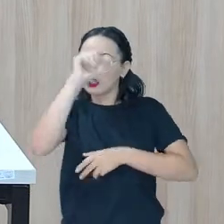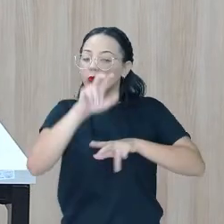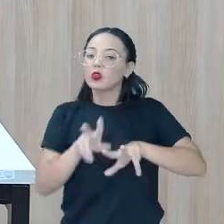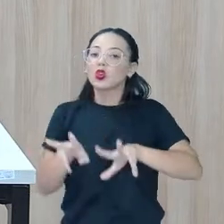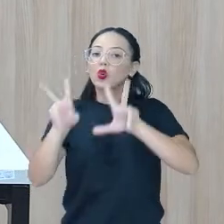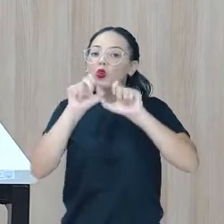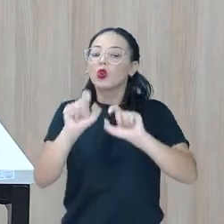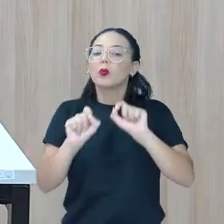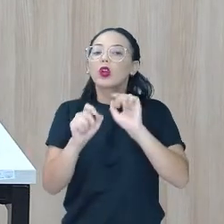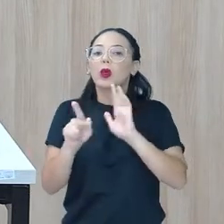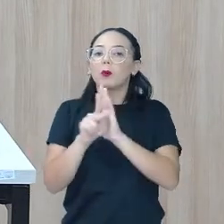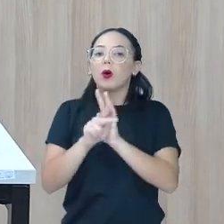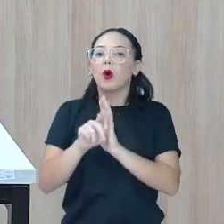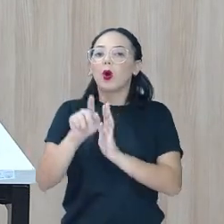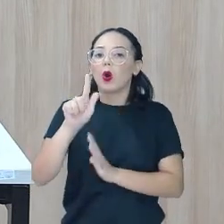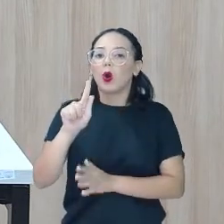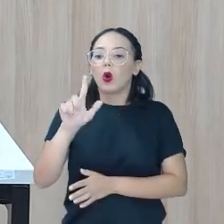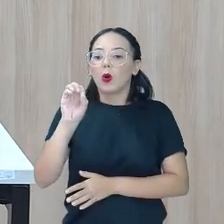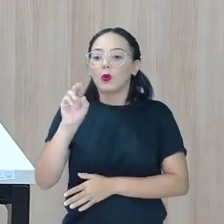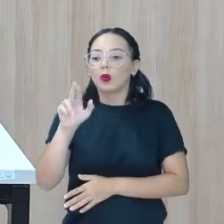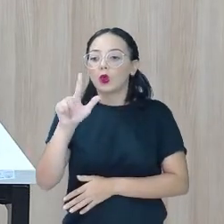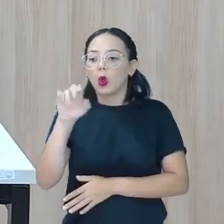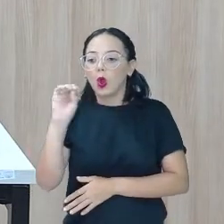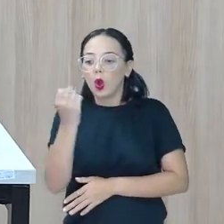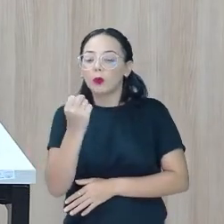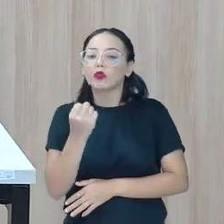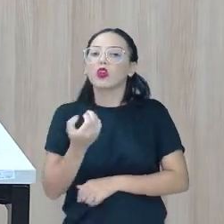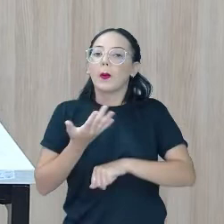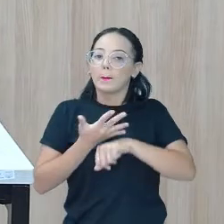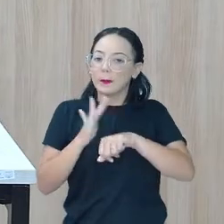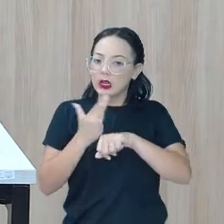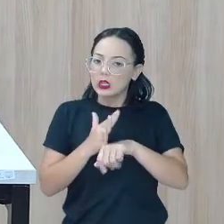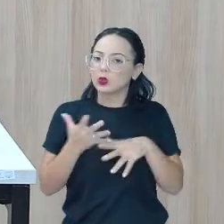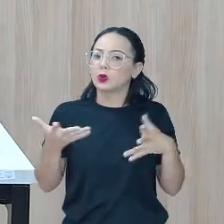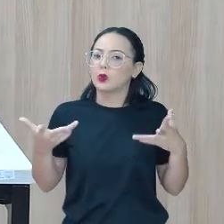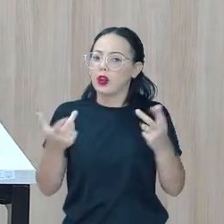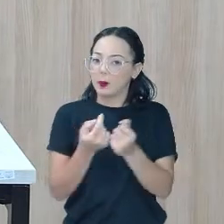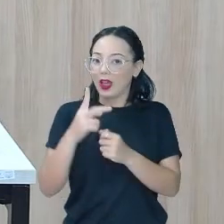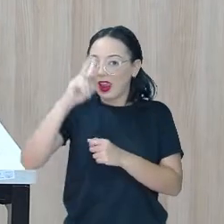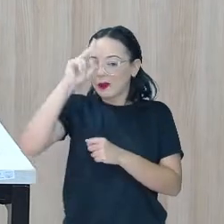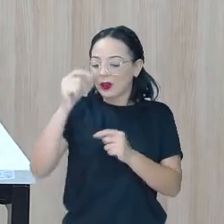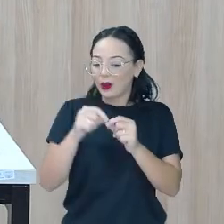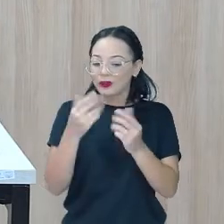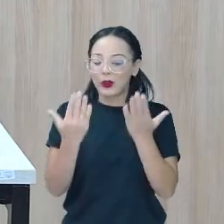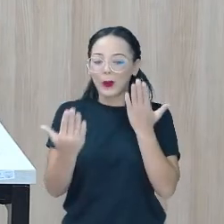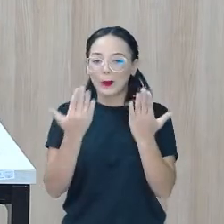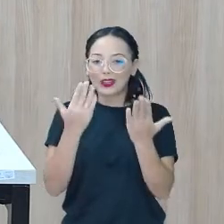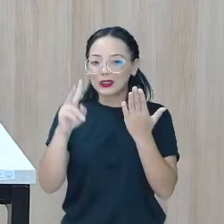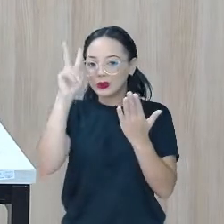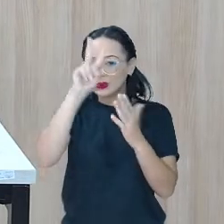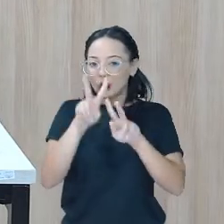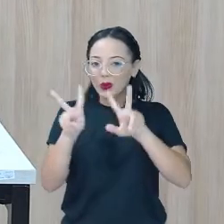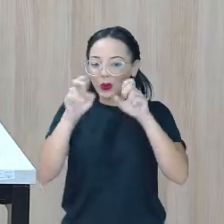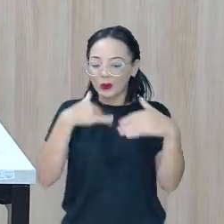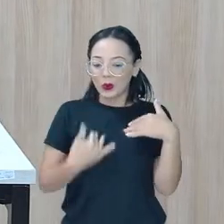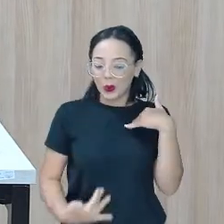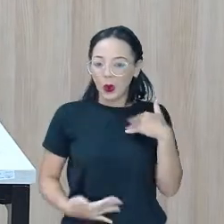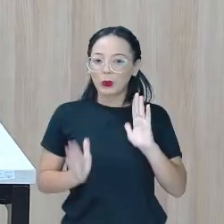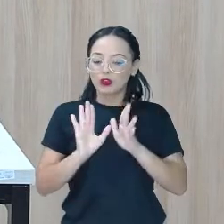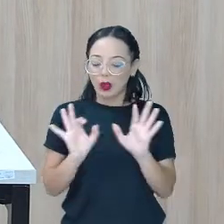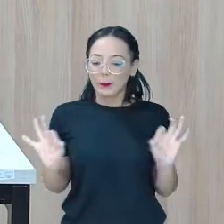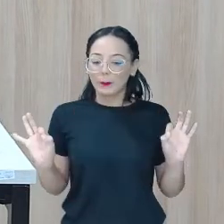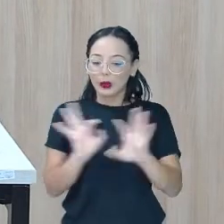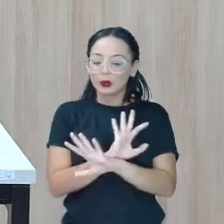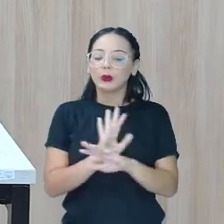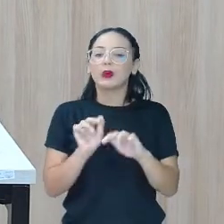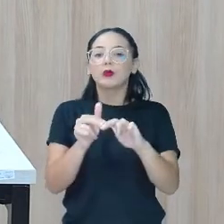dos glóbulos brancos, que são fantásticos, verdadeiros soldados, como eu fiz a comparação, em relação ao nosso corpo. Eles estão apostos.